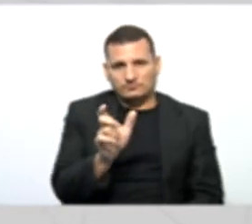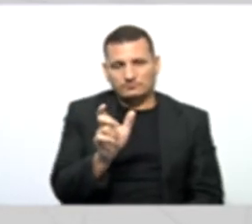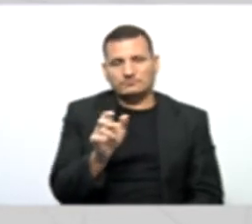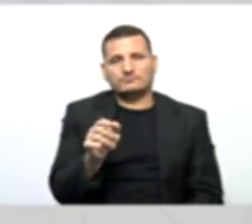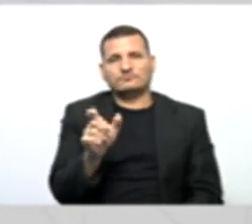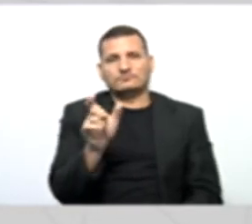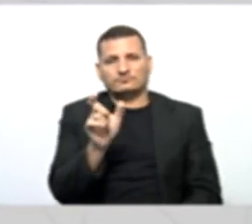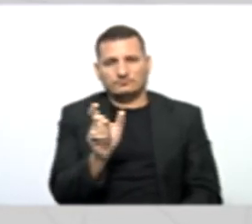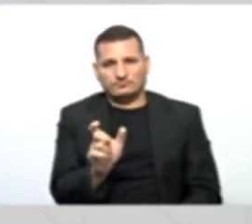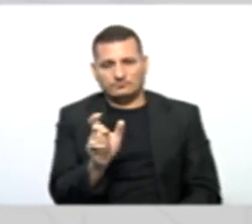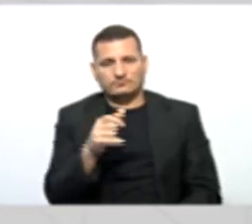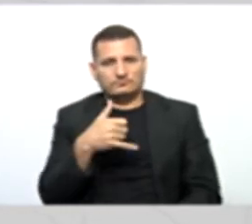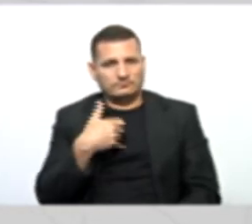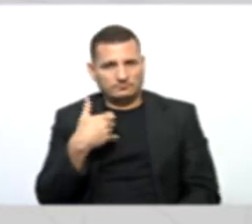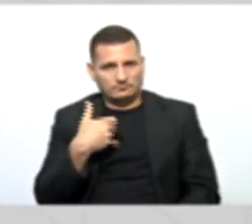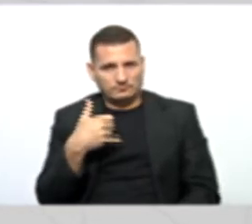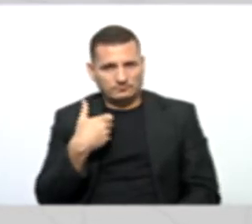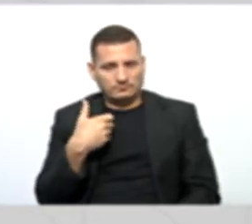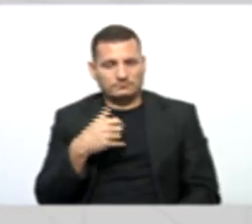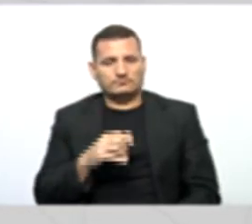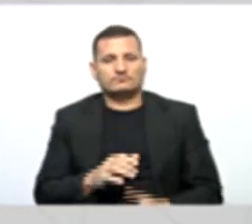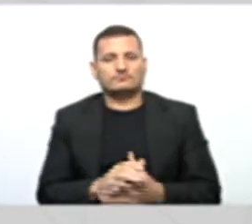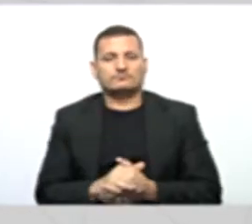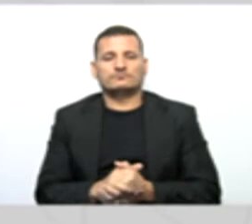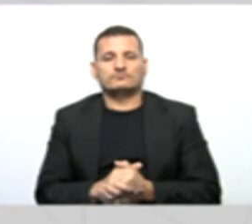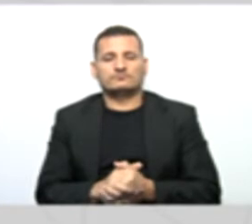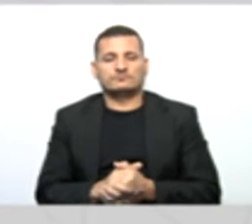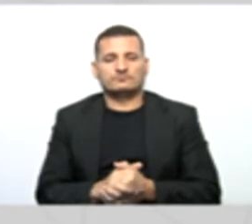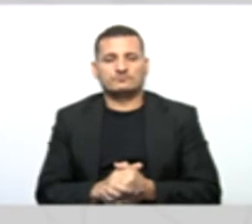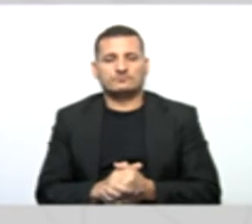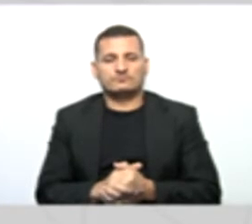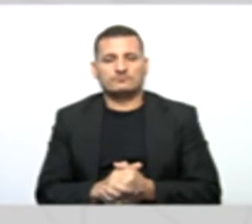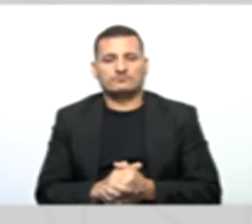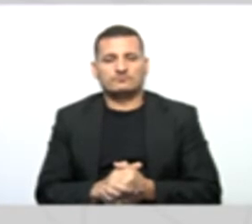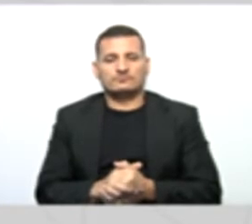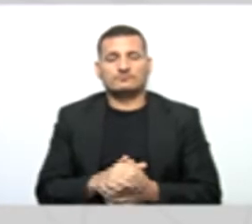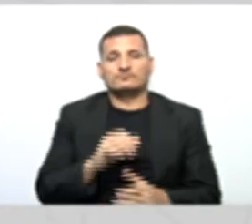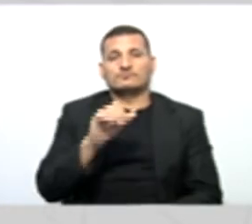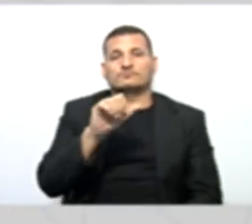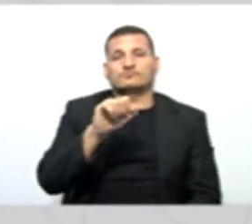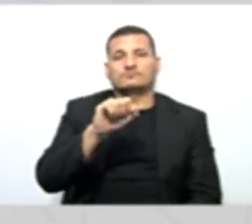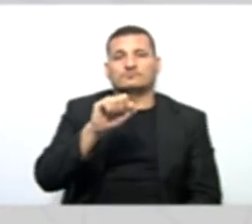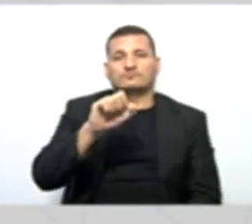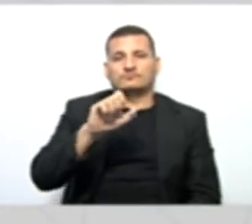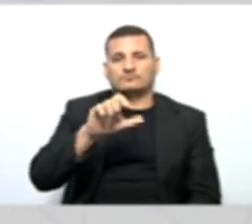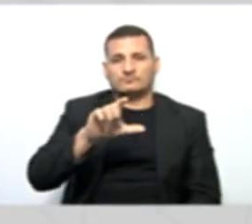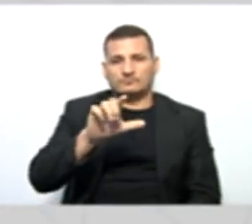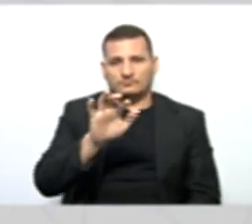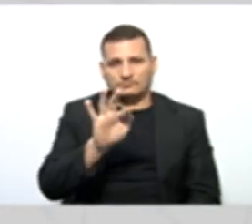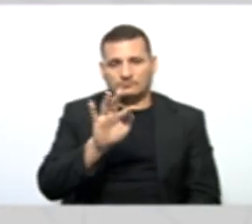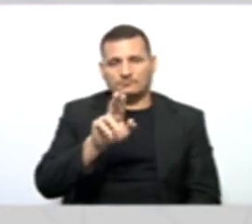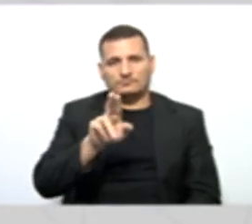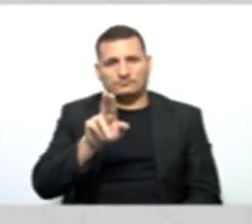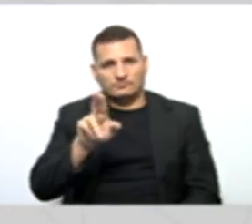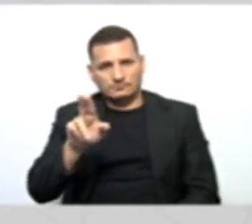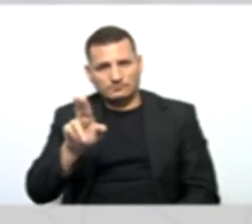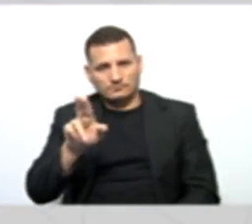idade. Beleza? Aos atributos nome e idade. Criamos self nome e recebemos o atributo